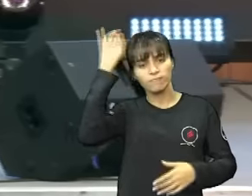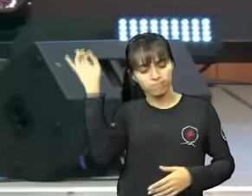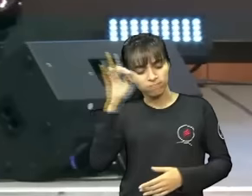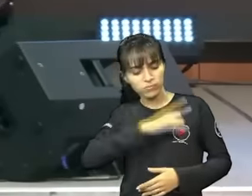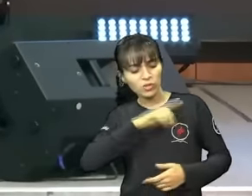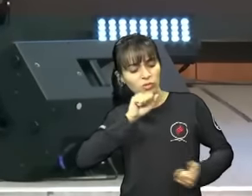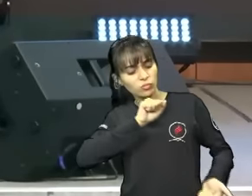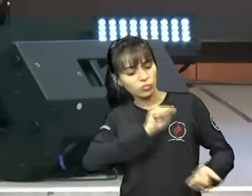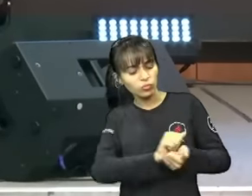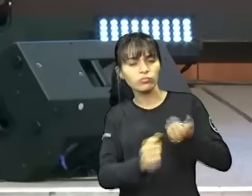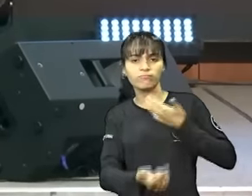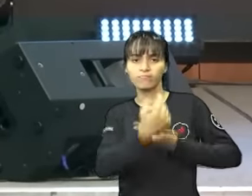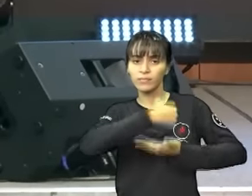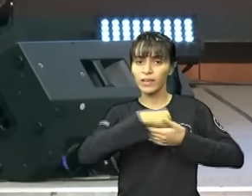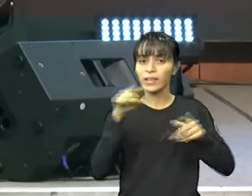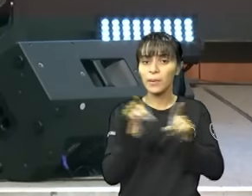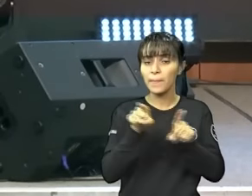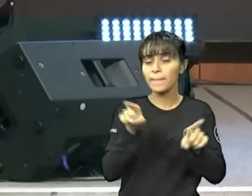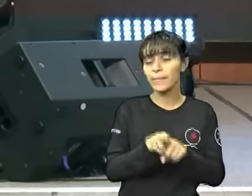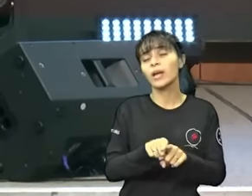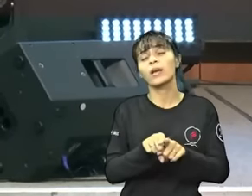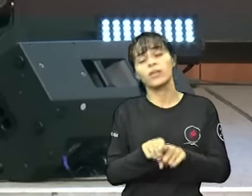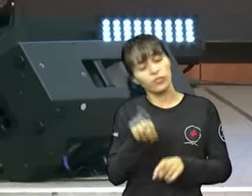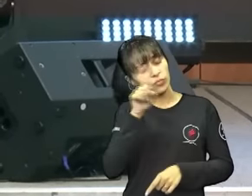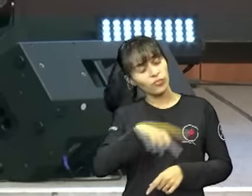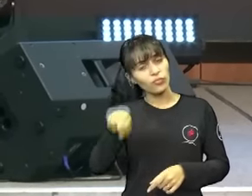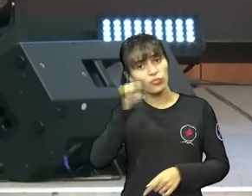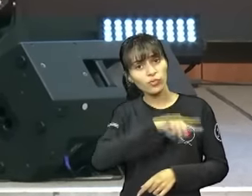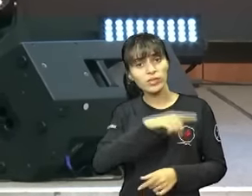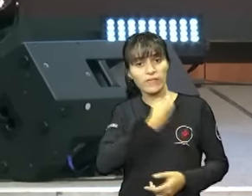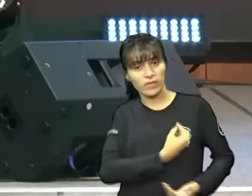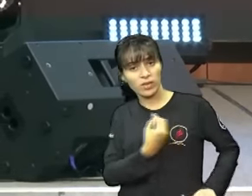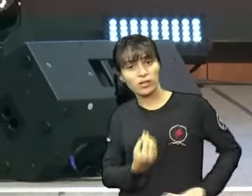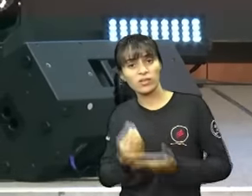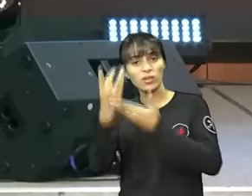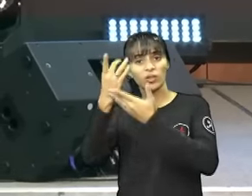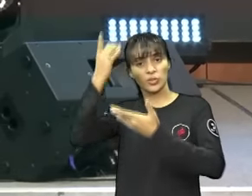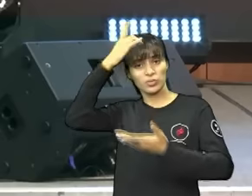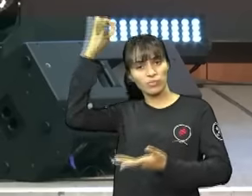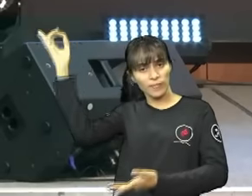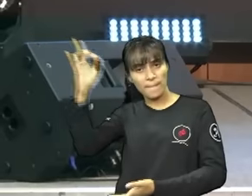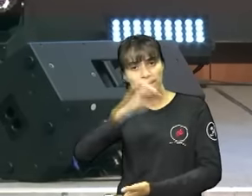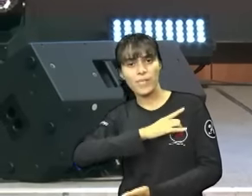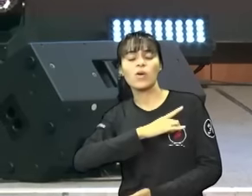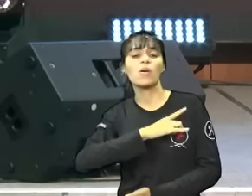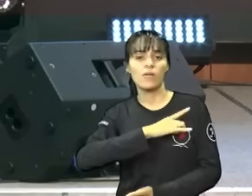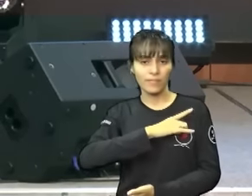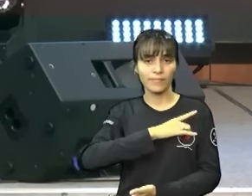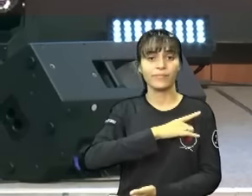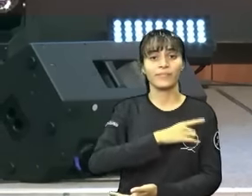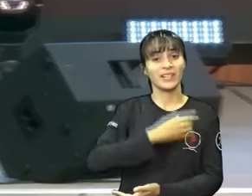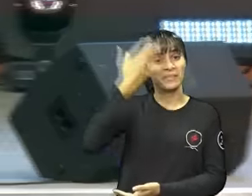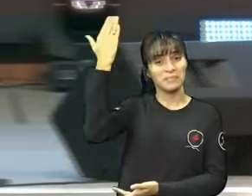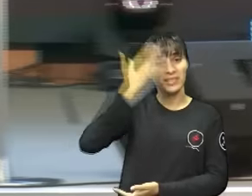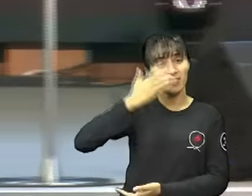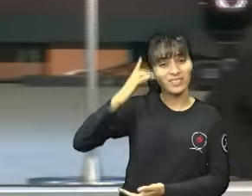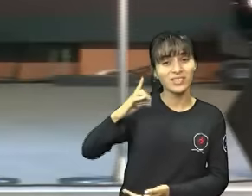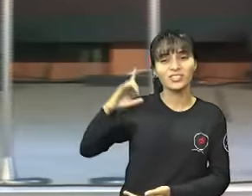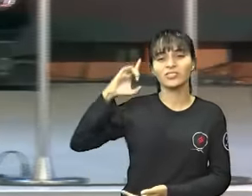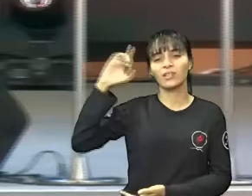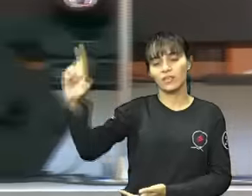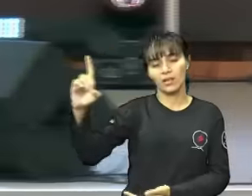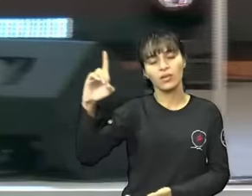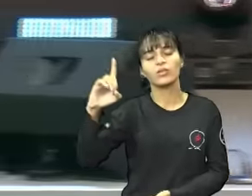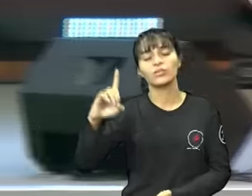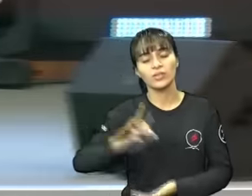e estará em Vós quando você entrega a sua vida Deus que o Espírito de Deus faça habitar em você a presença a